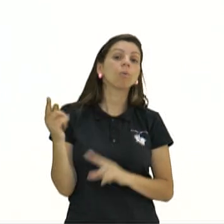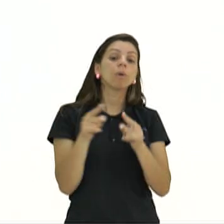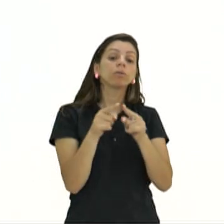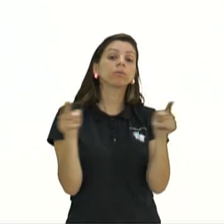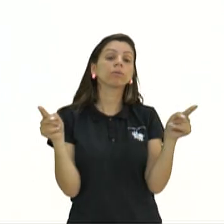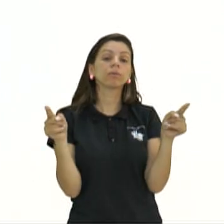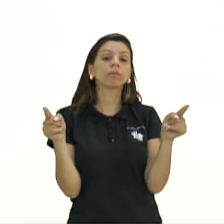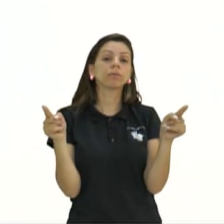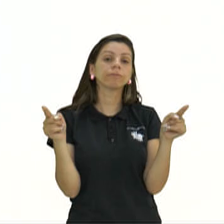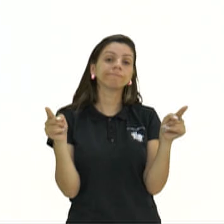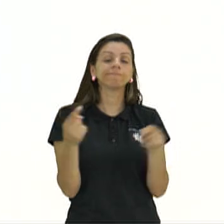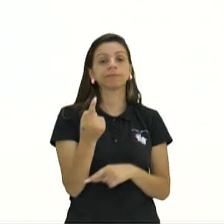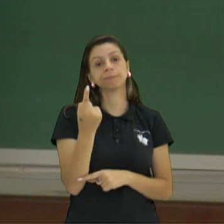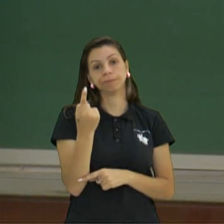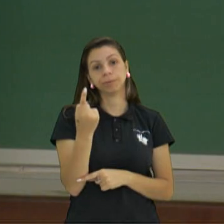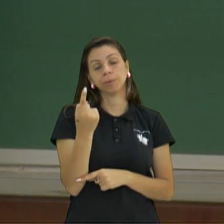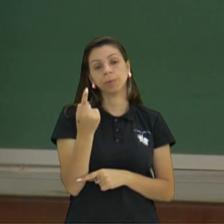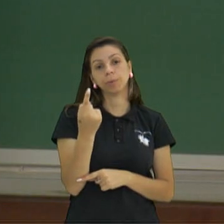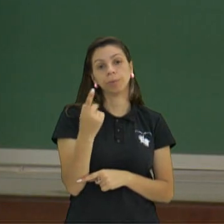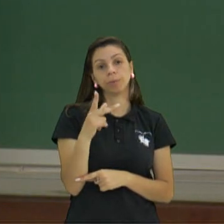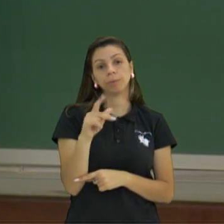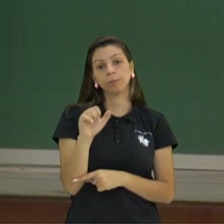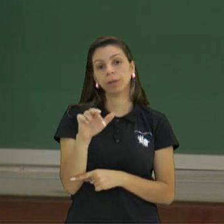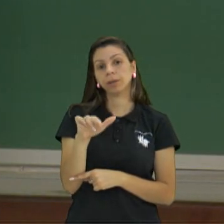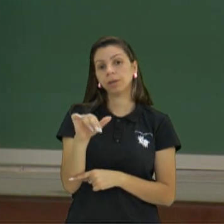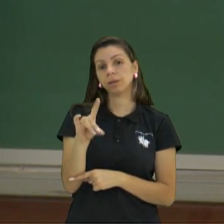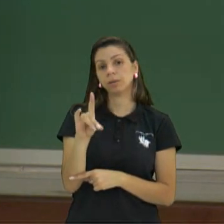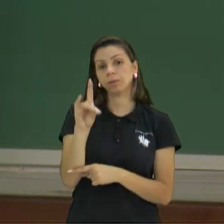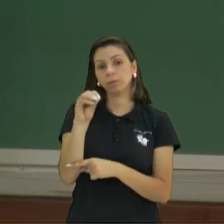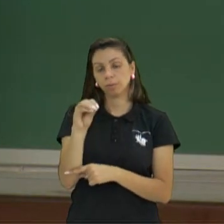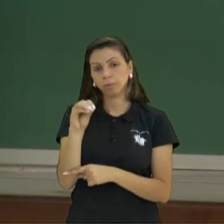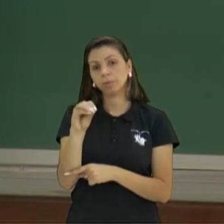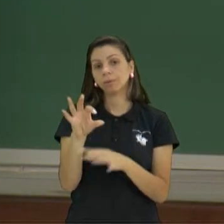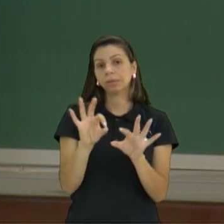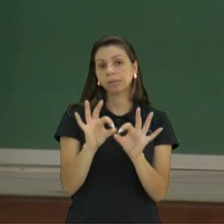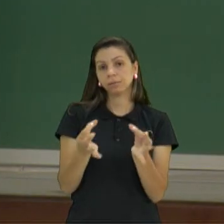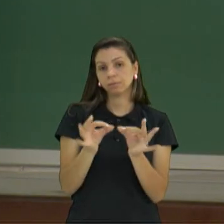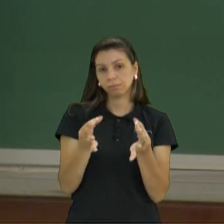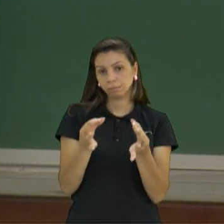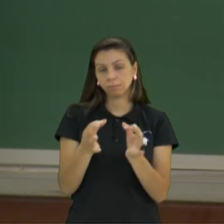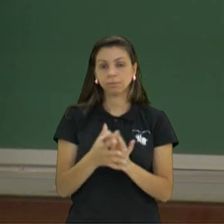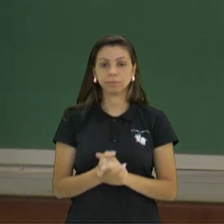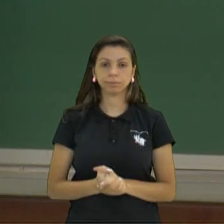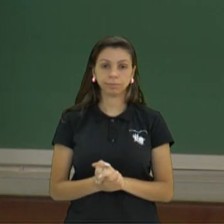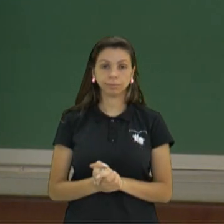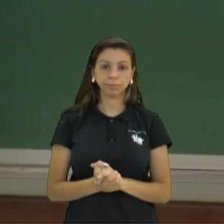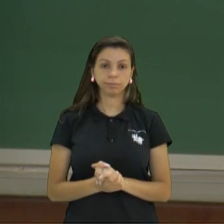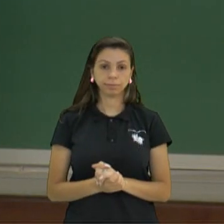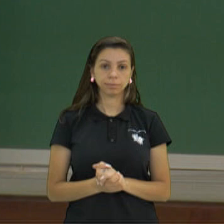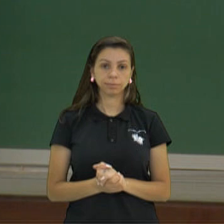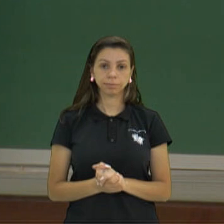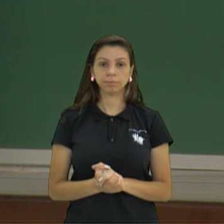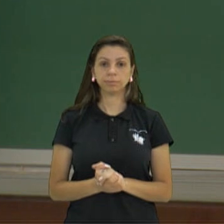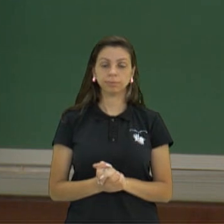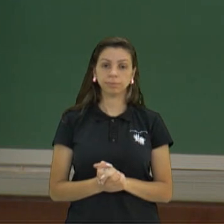aqui? Um período só, né? Um período simples, tá? Vamos em